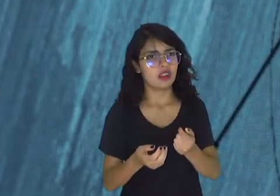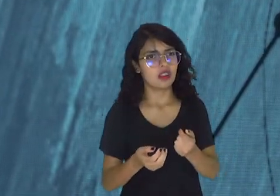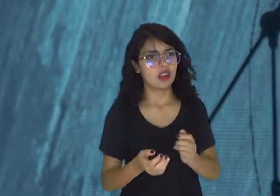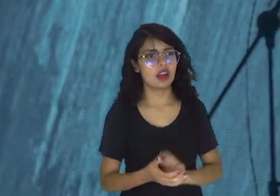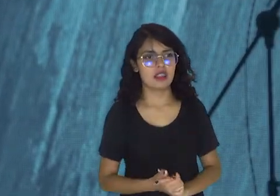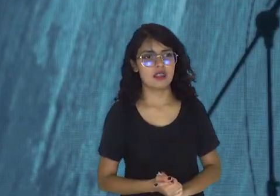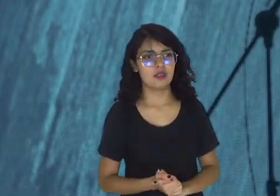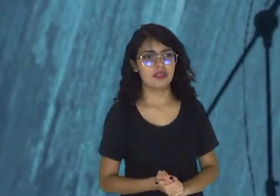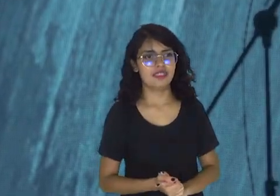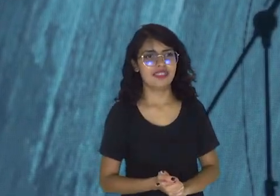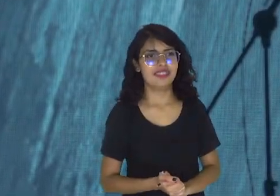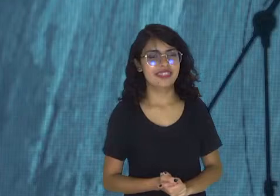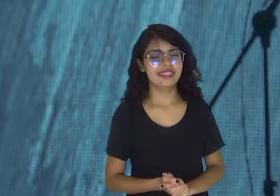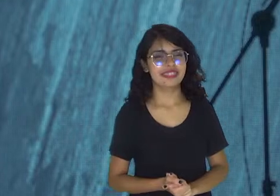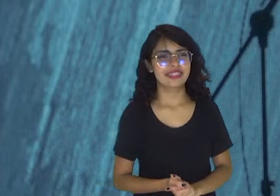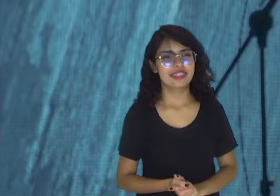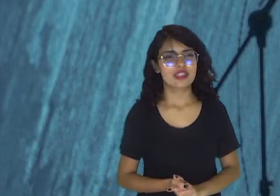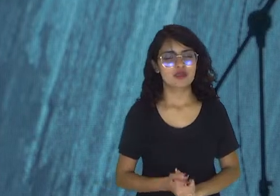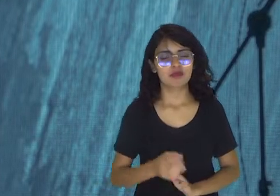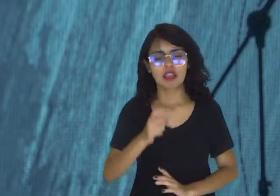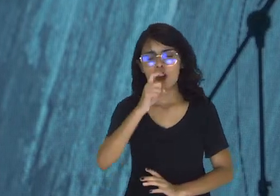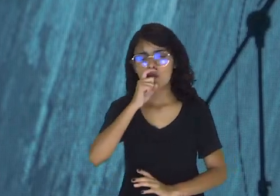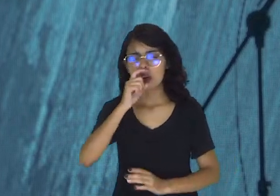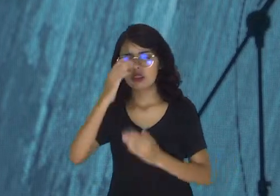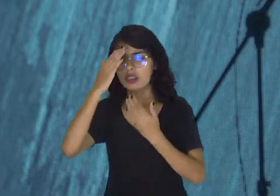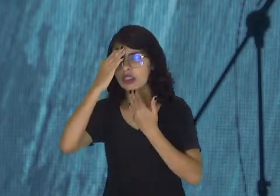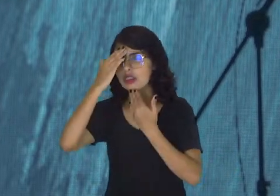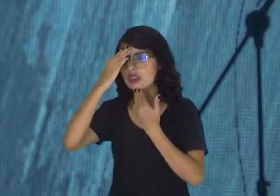Pai, nós te agradecemos por tua palavra.